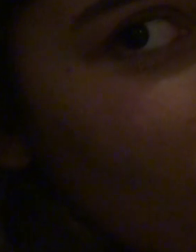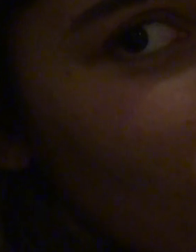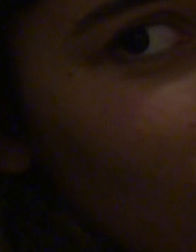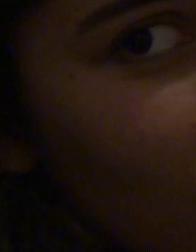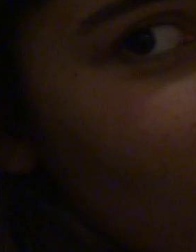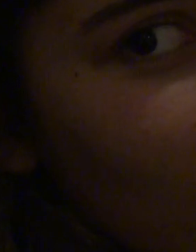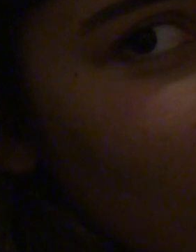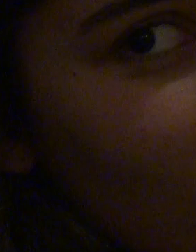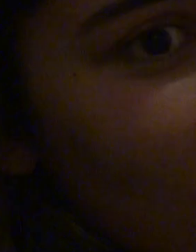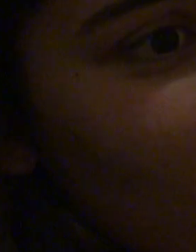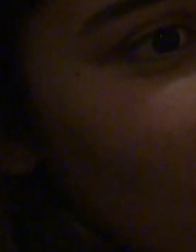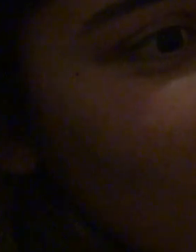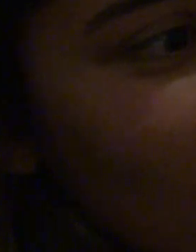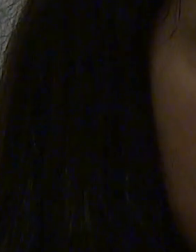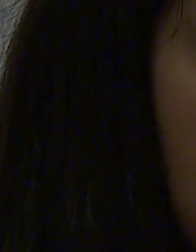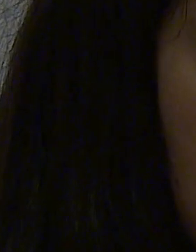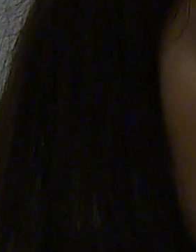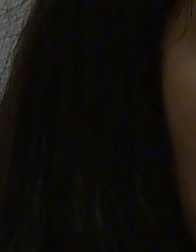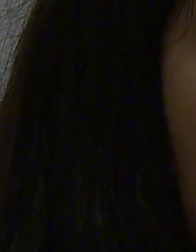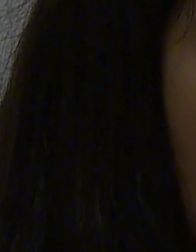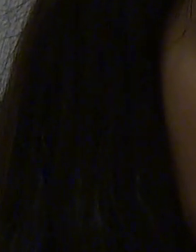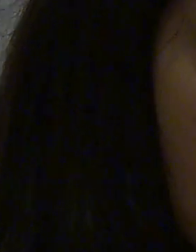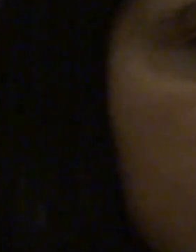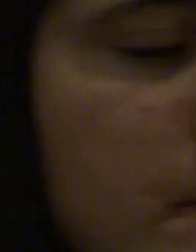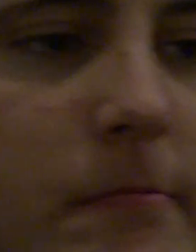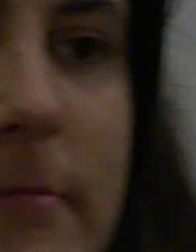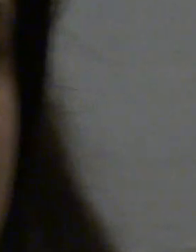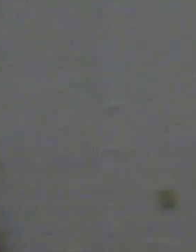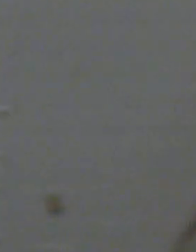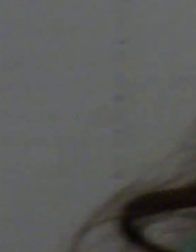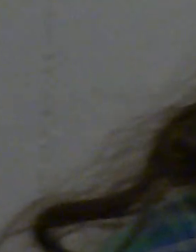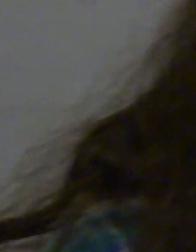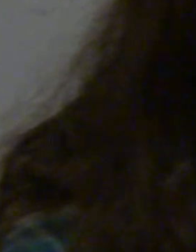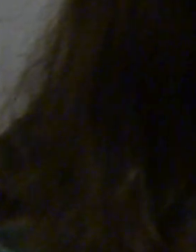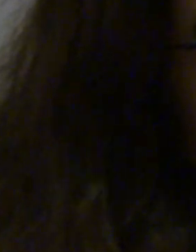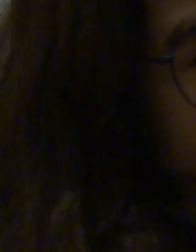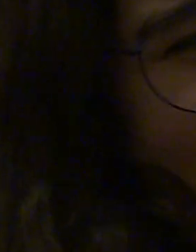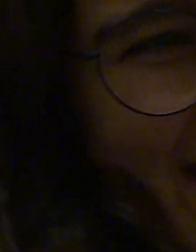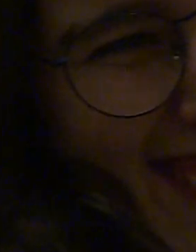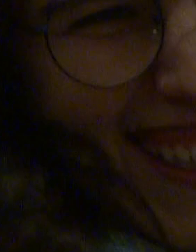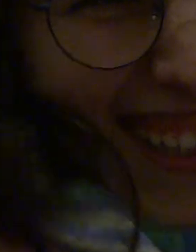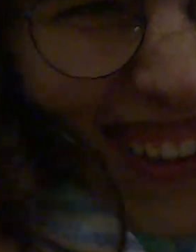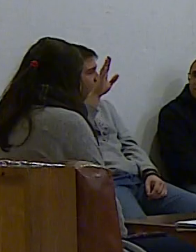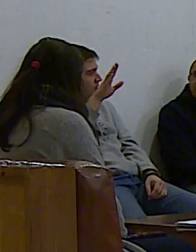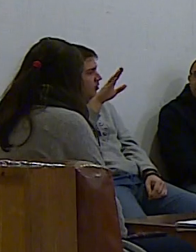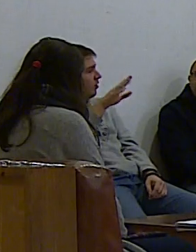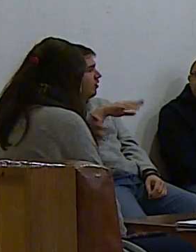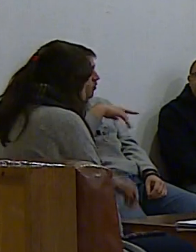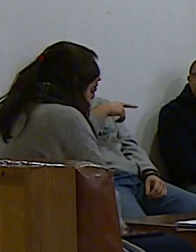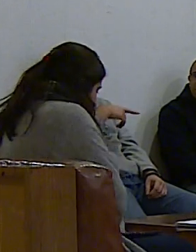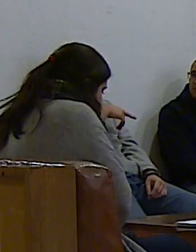E pelo sonho rumam ao Panamá os jovens da Portela, que integram uma delegação que conta com mais de